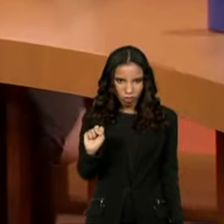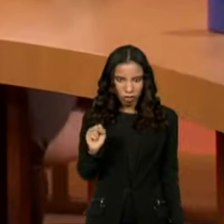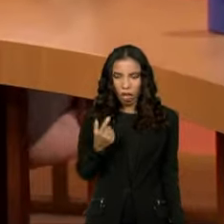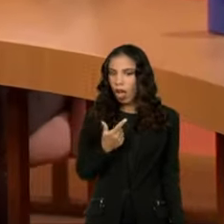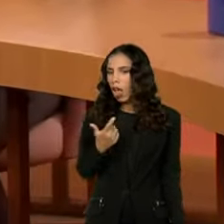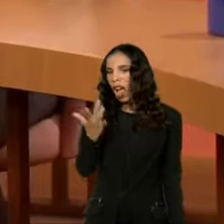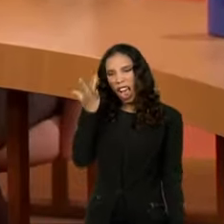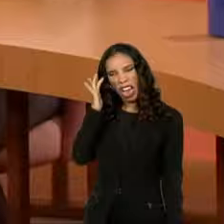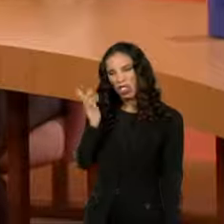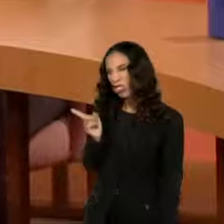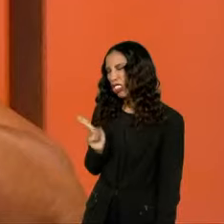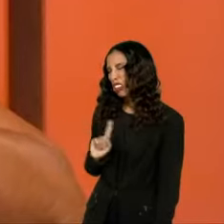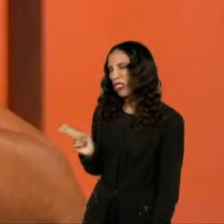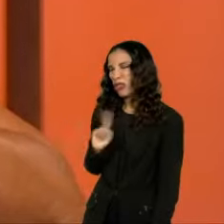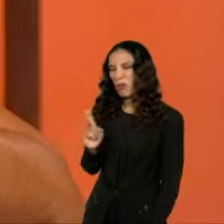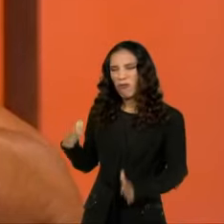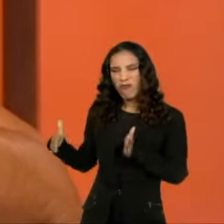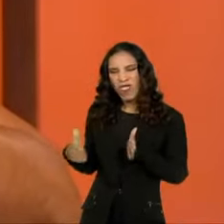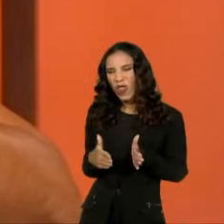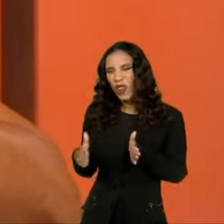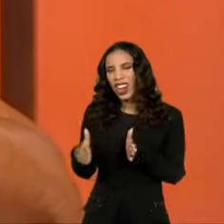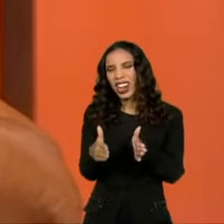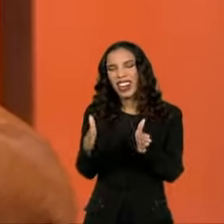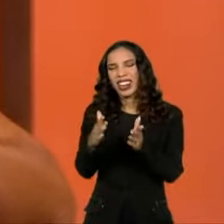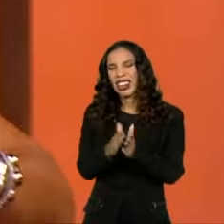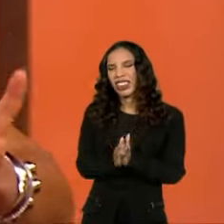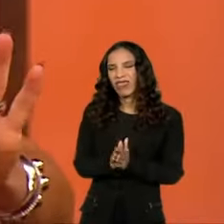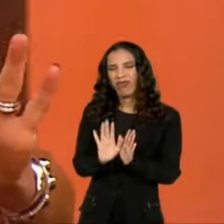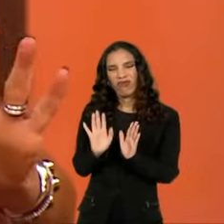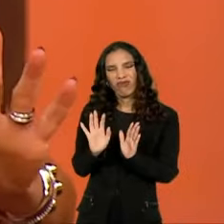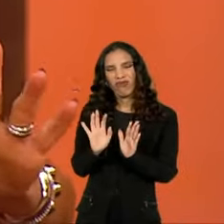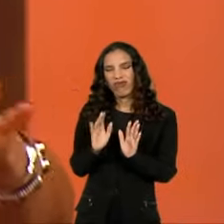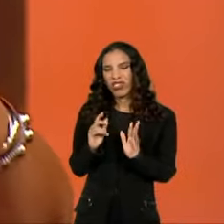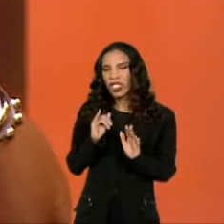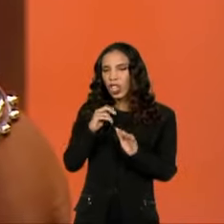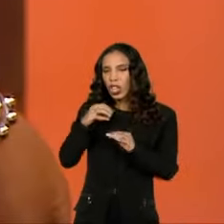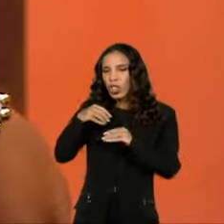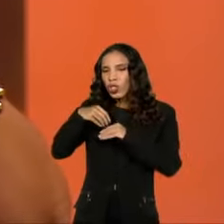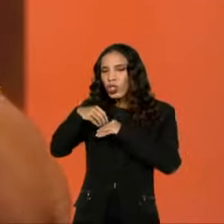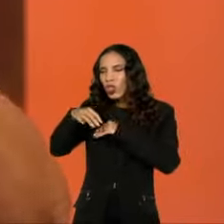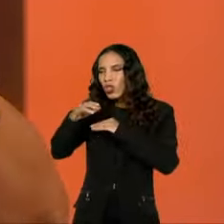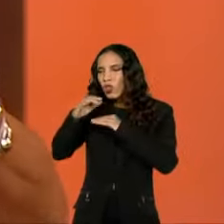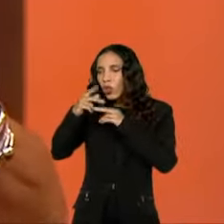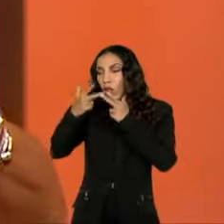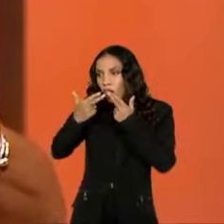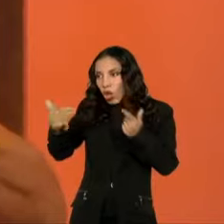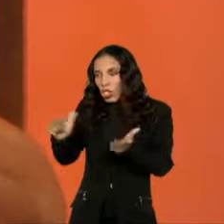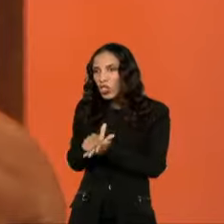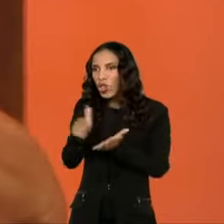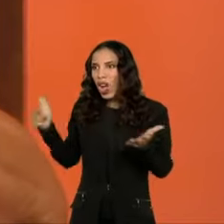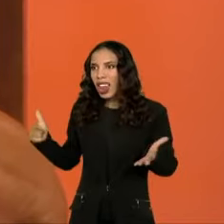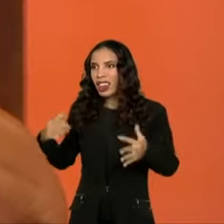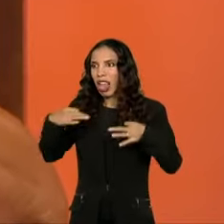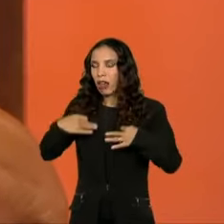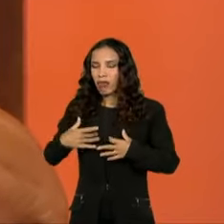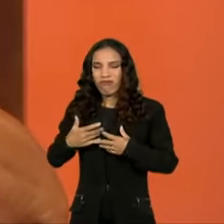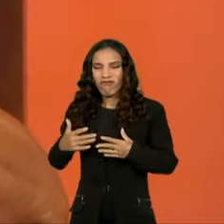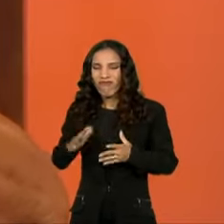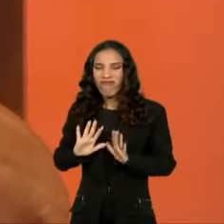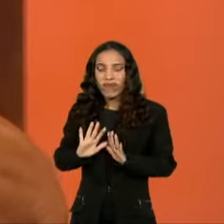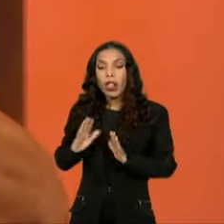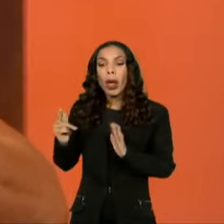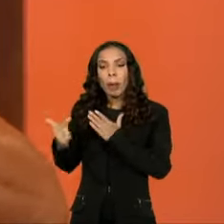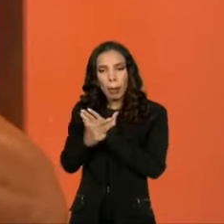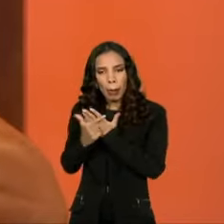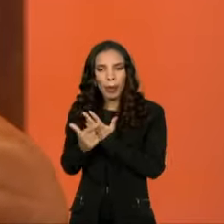Eu acho que não. Eu acho que o meu caminho se desvinculou do noticiário. Ele teve um papel muito importante.